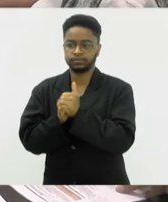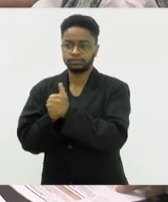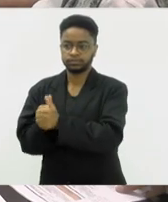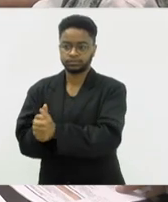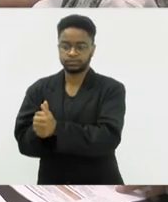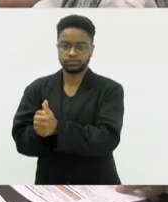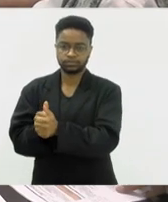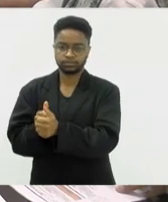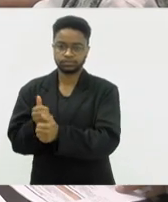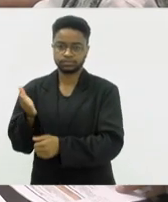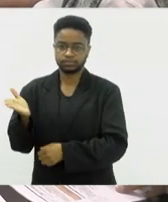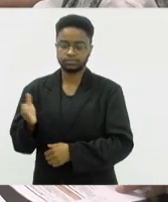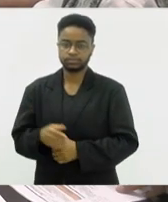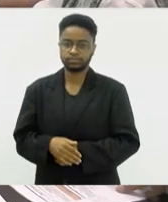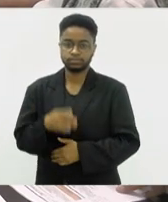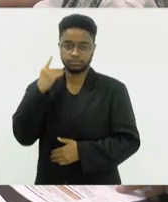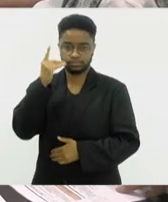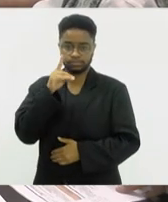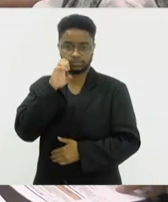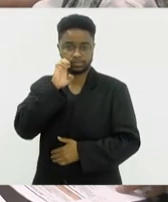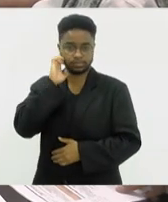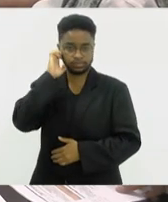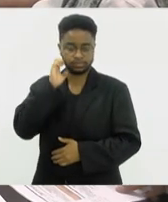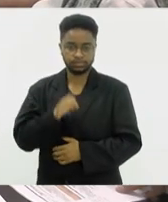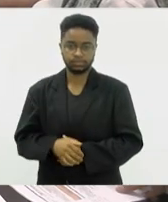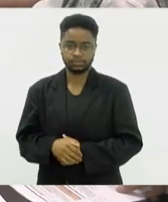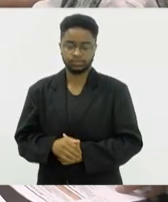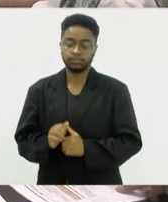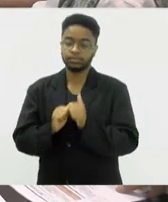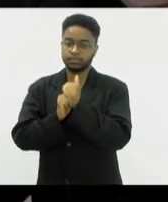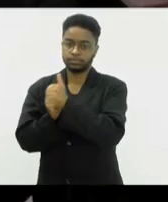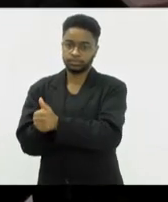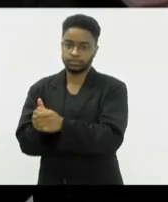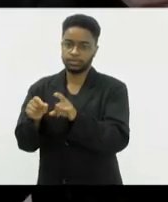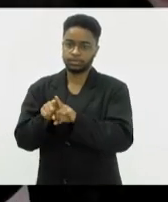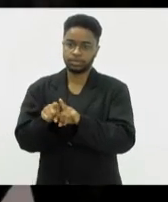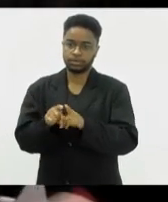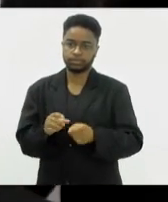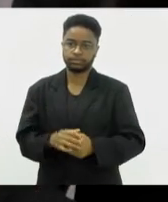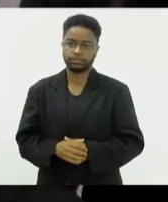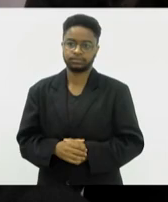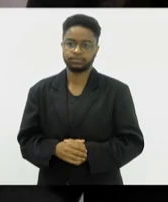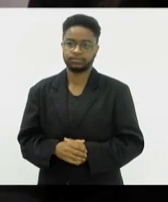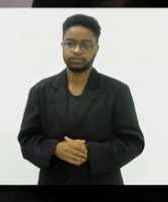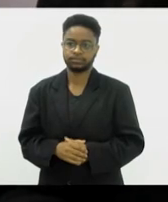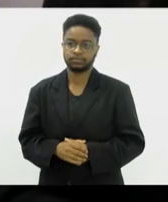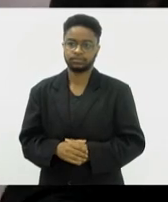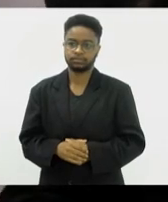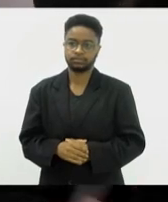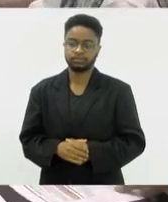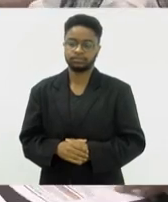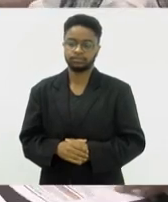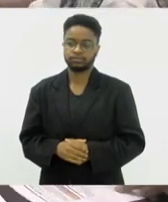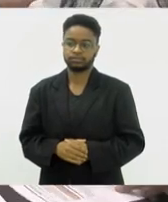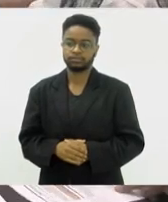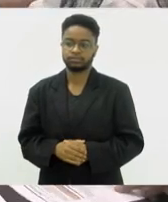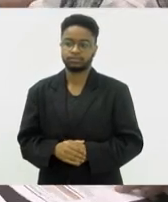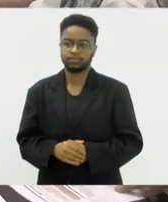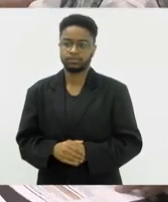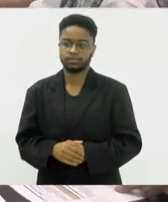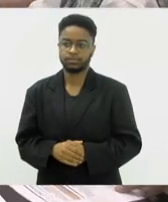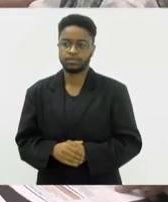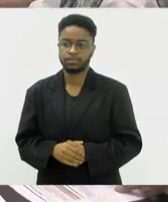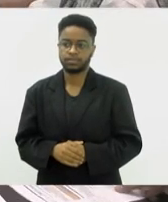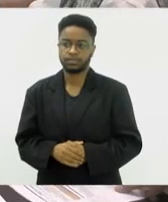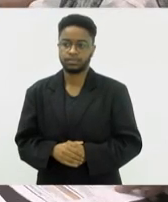a divergência. Deputada Élica Takimoto. Acompanha a divergência também, presidente. Bom,